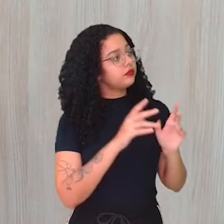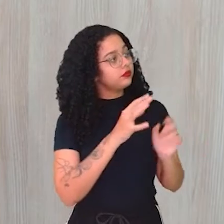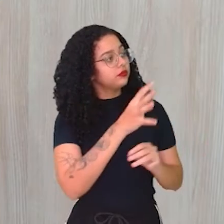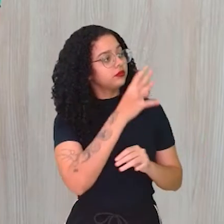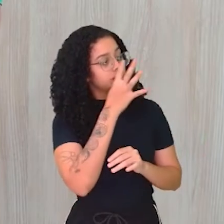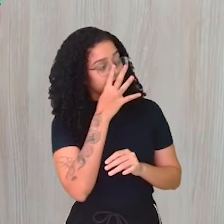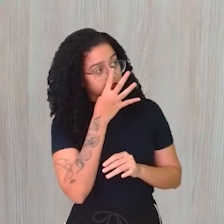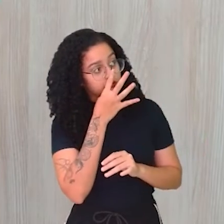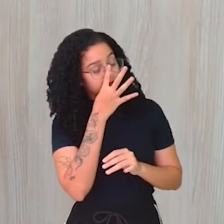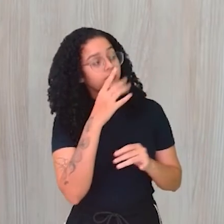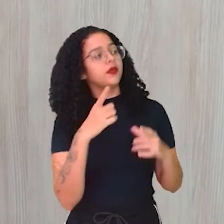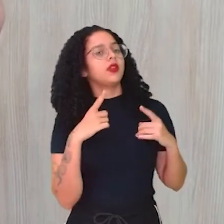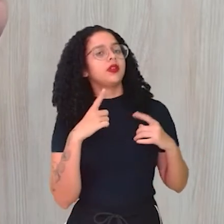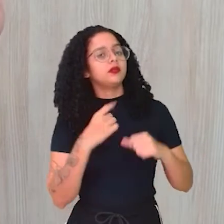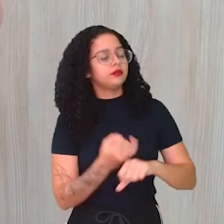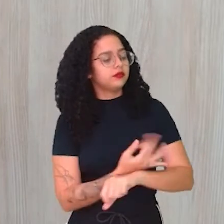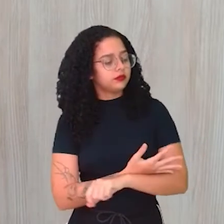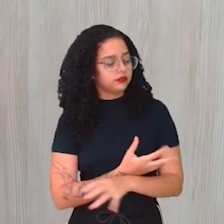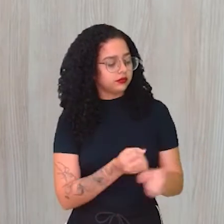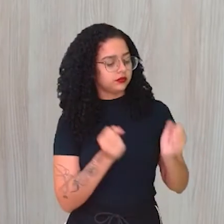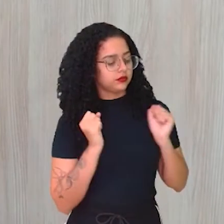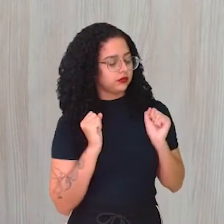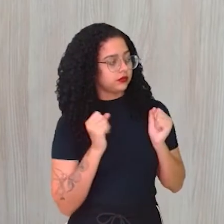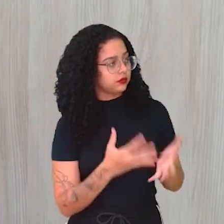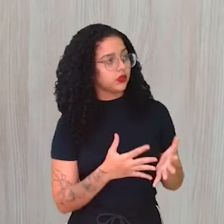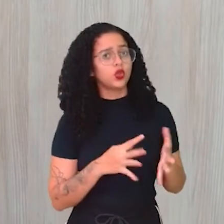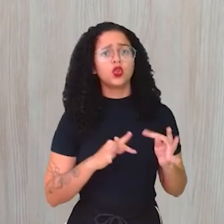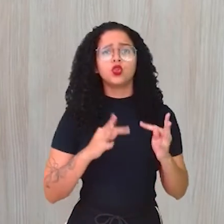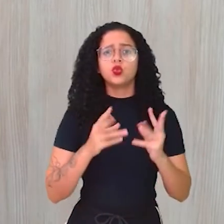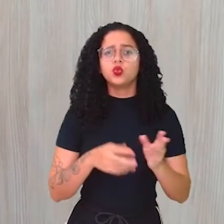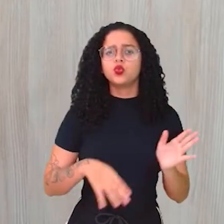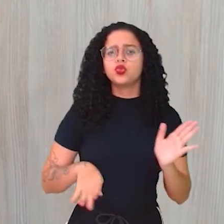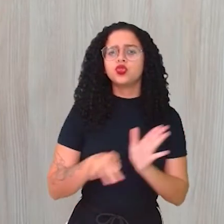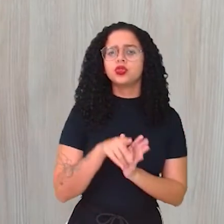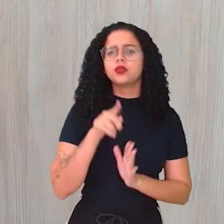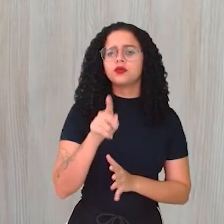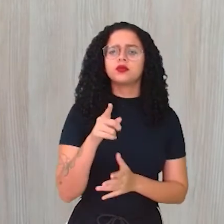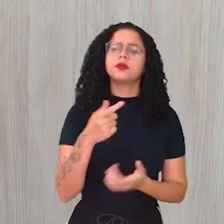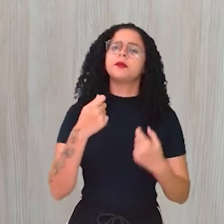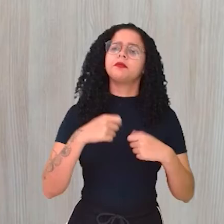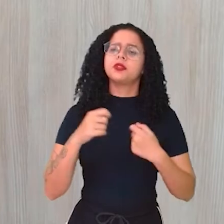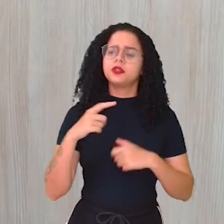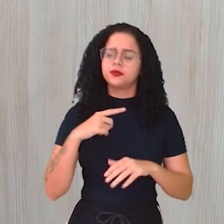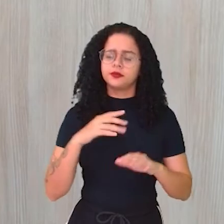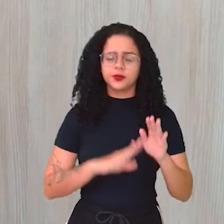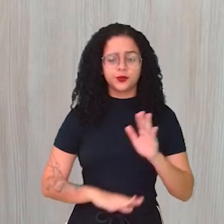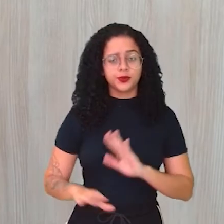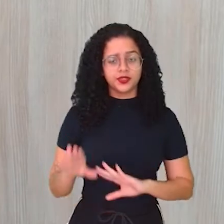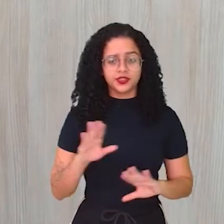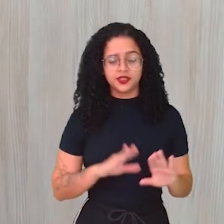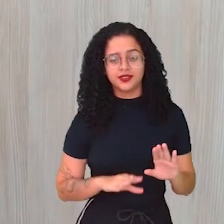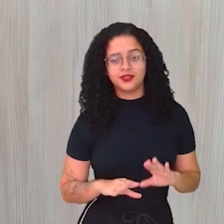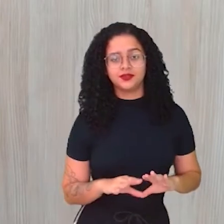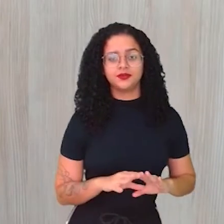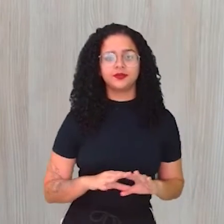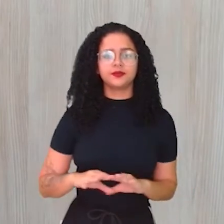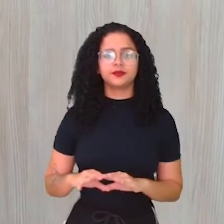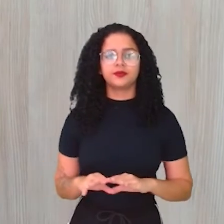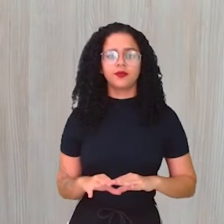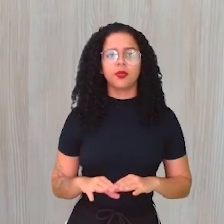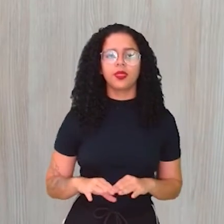sobre essa informação. Tá? Então, tudo que chega para você nas redes sociais, você precisa ter muito cuidado. E aí eu